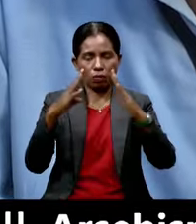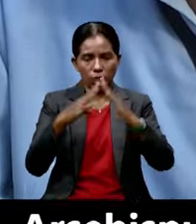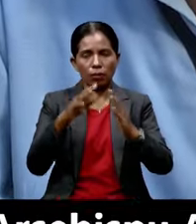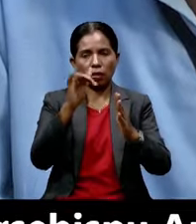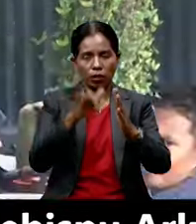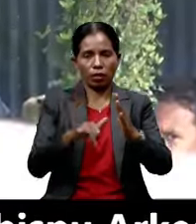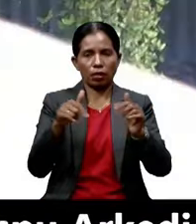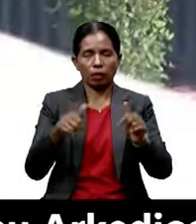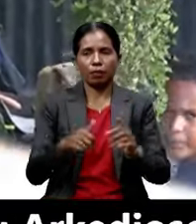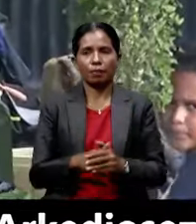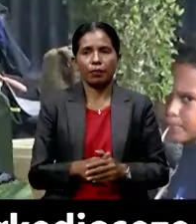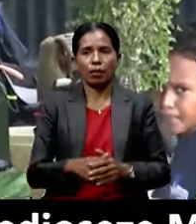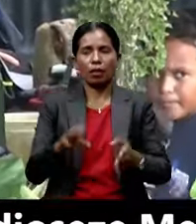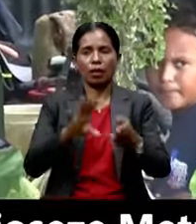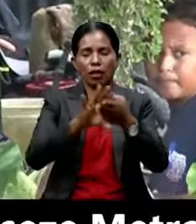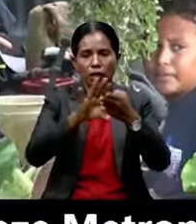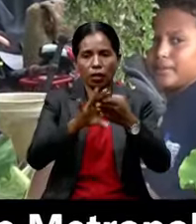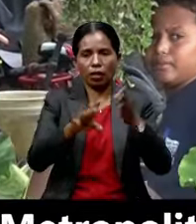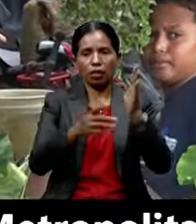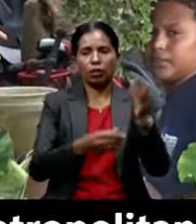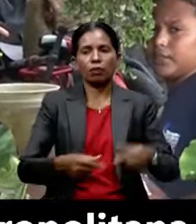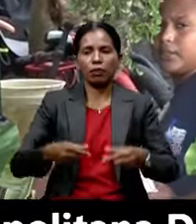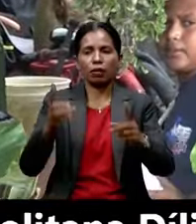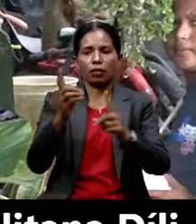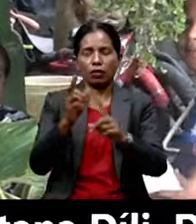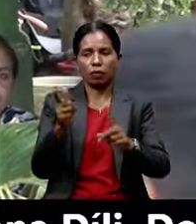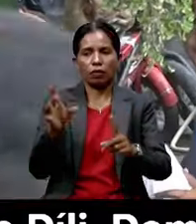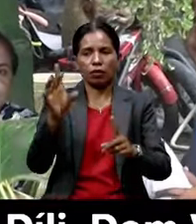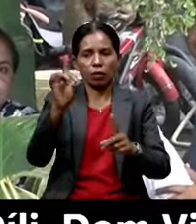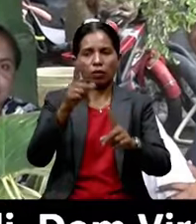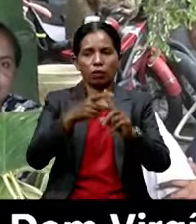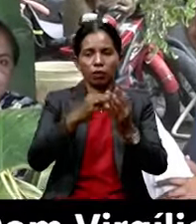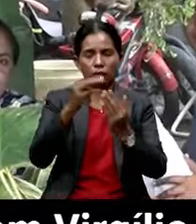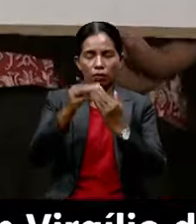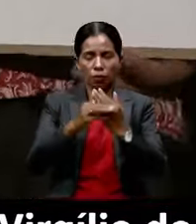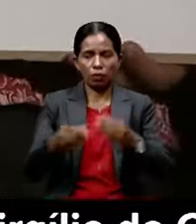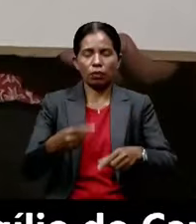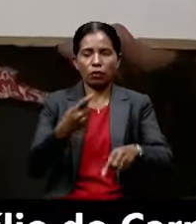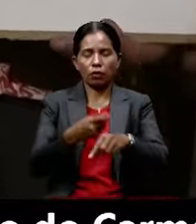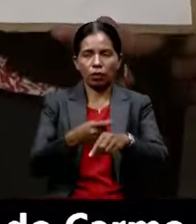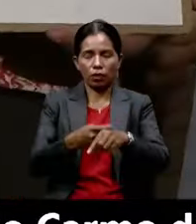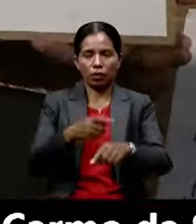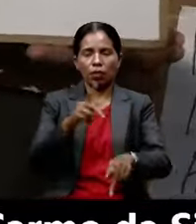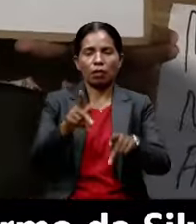aquela, né? Enquanto carta notificação, né? Atribui e a lorong ronura sem itu fulan maiutinang, né? Hode fo tempo, prazo, ba